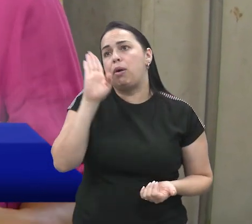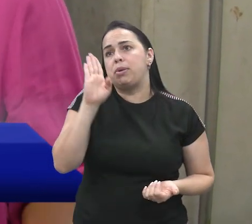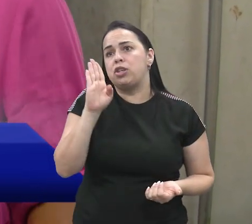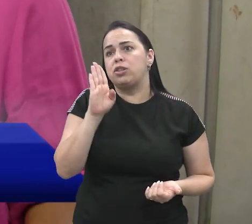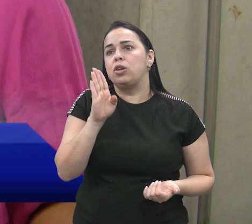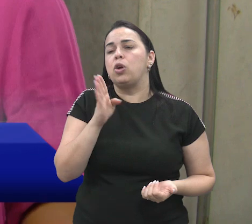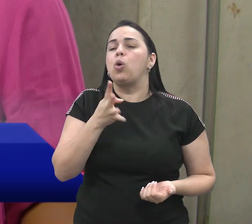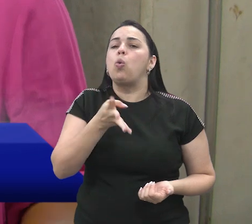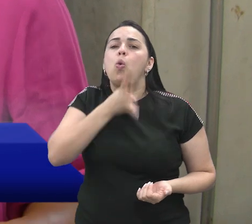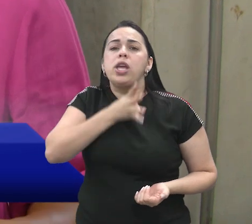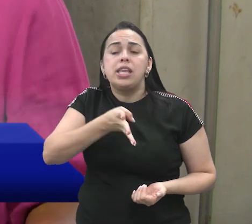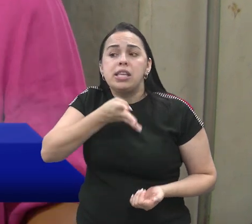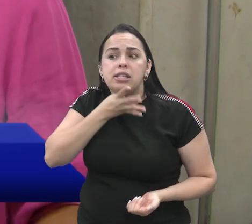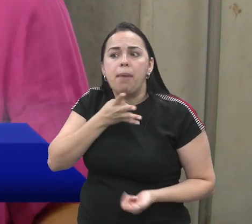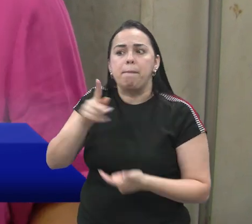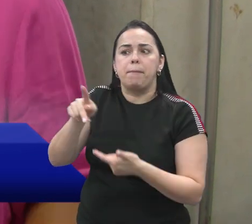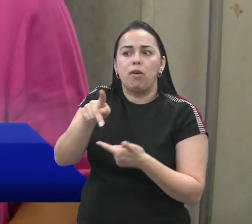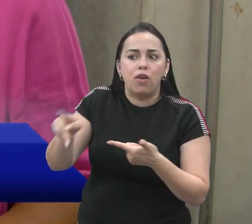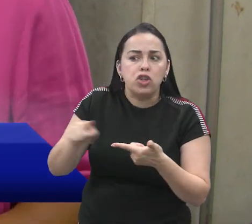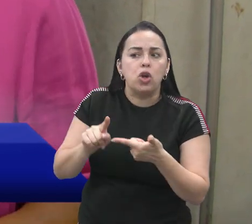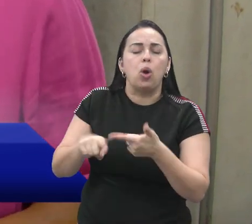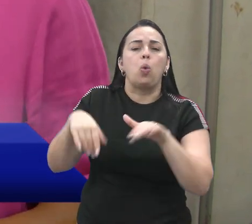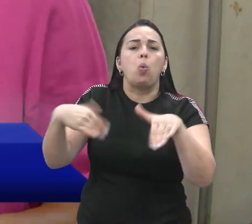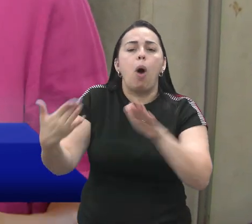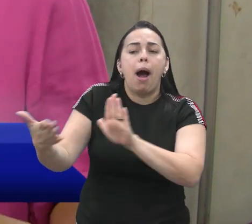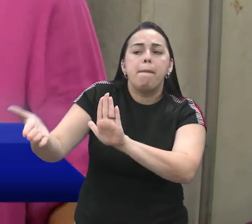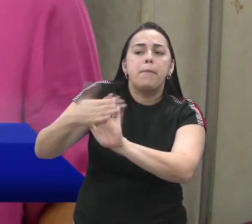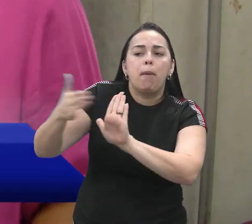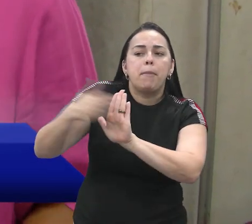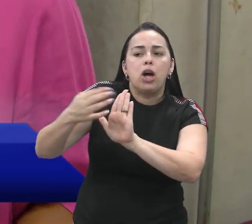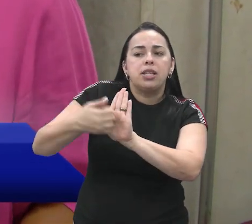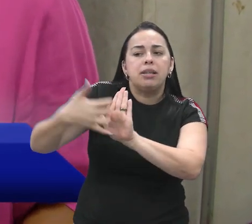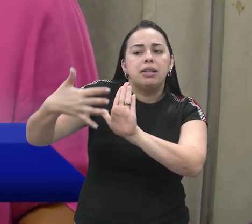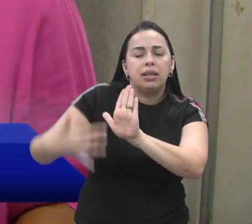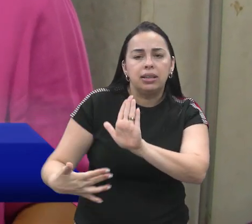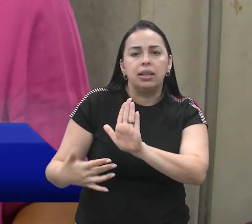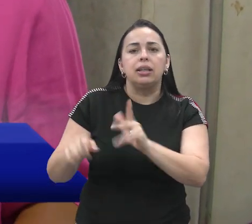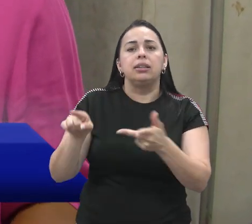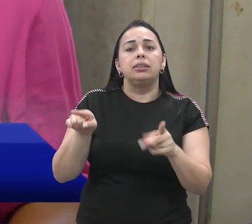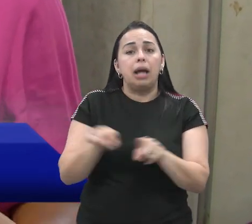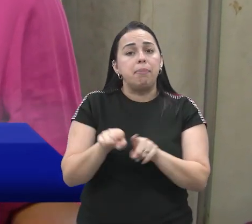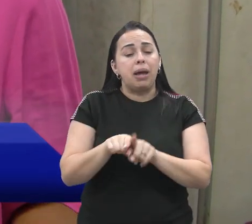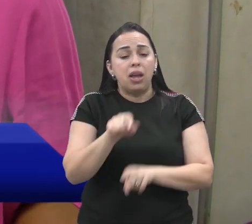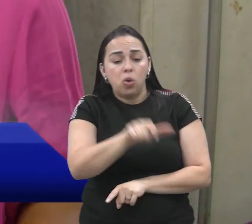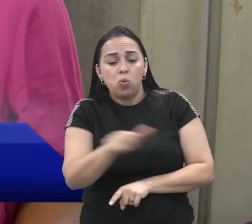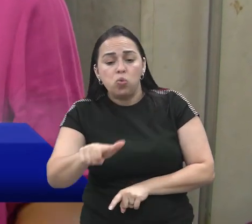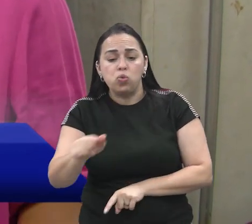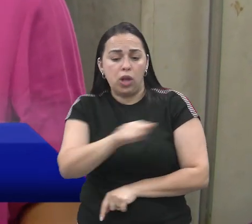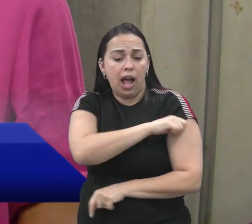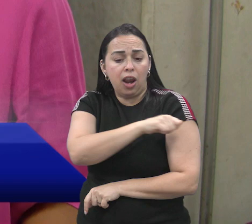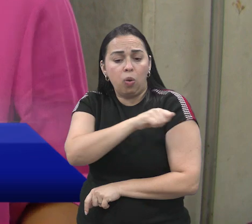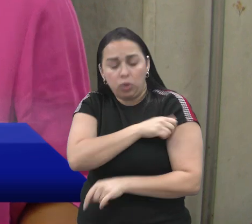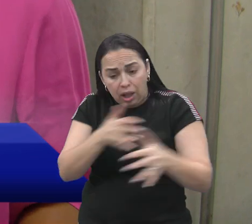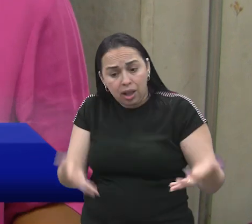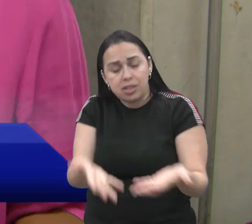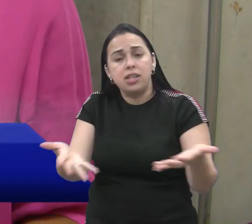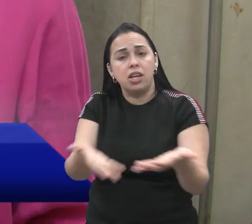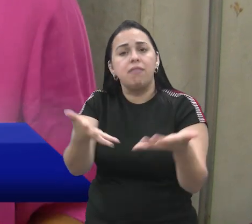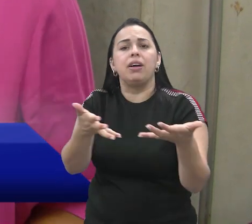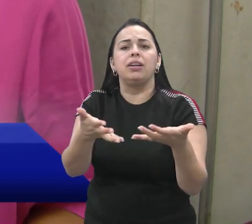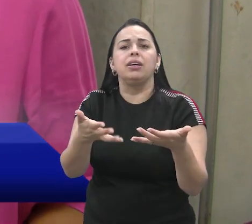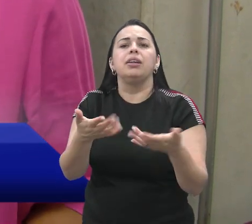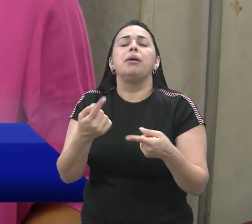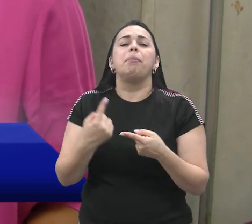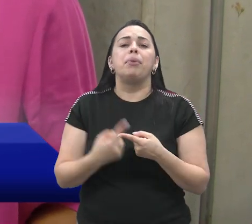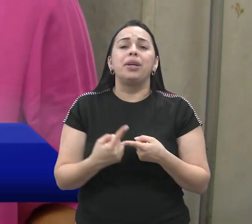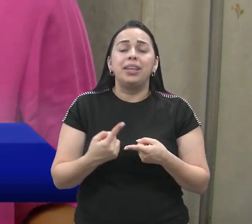Então, principalmente conhecer o corpo docente, conhecer a proposta da escola e motivar, incentivar a criança para essa